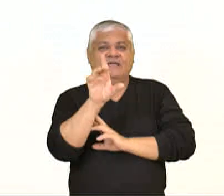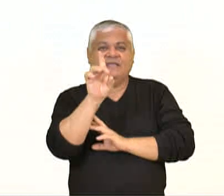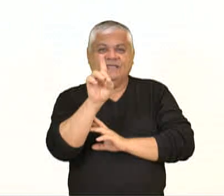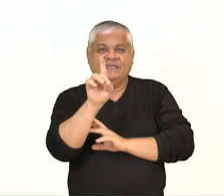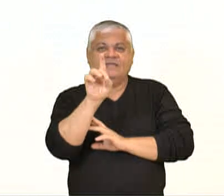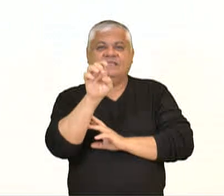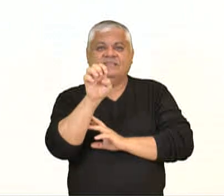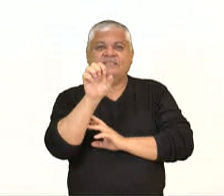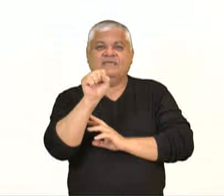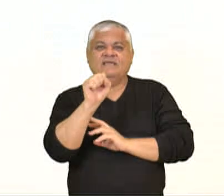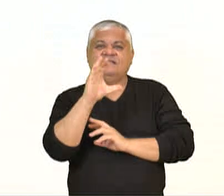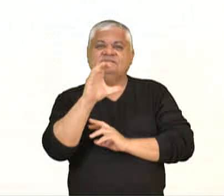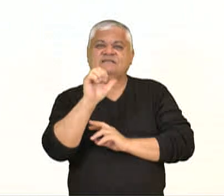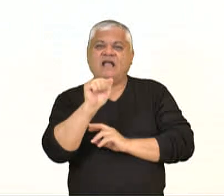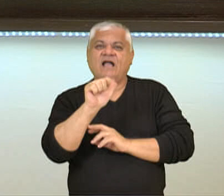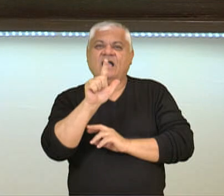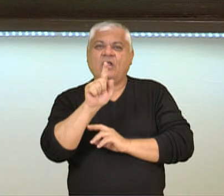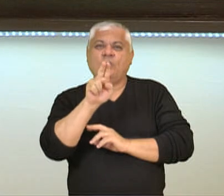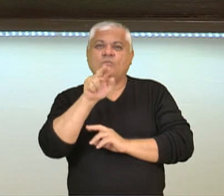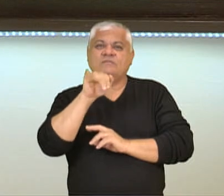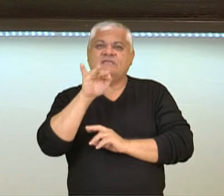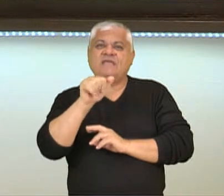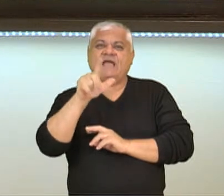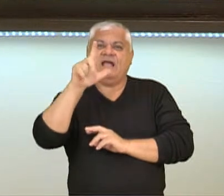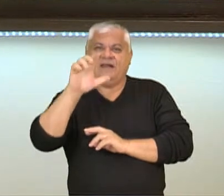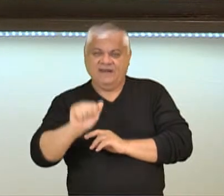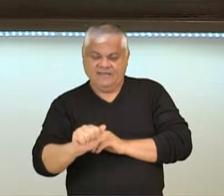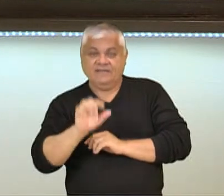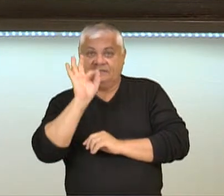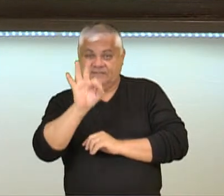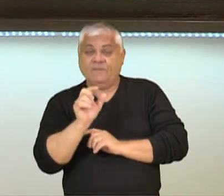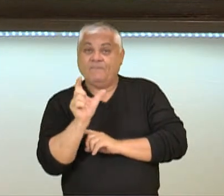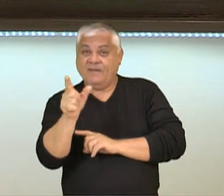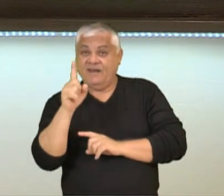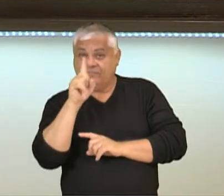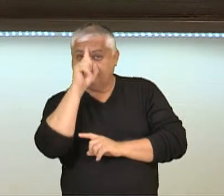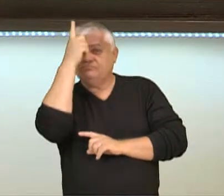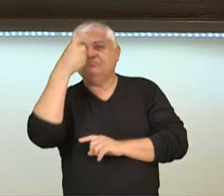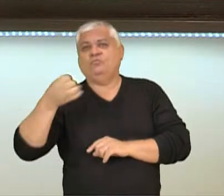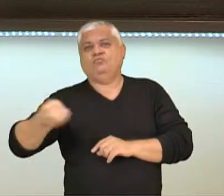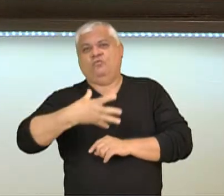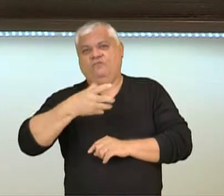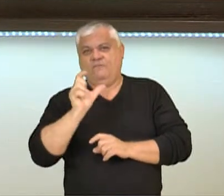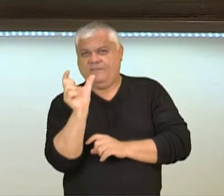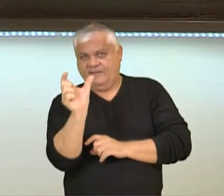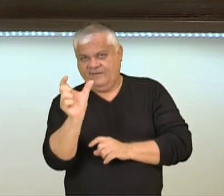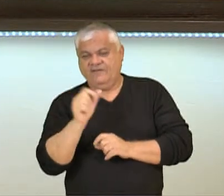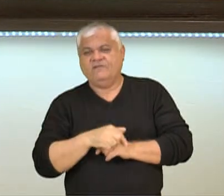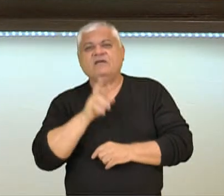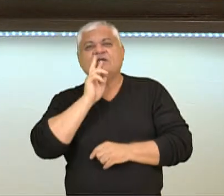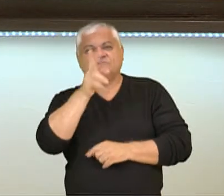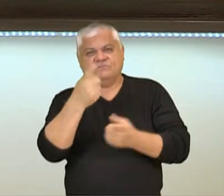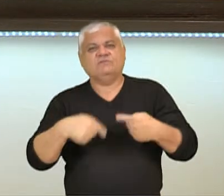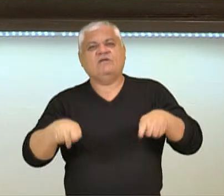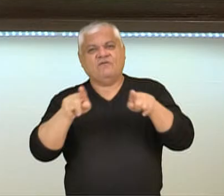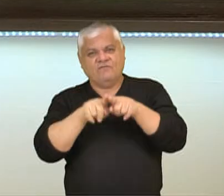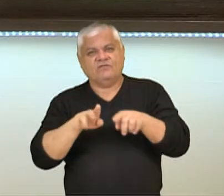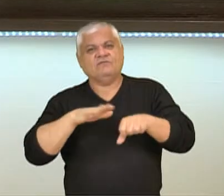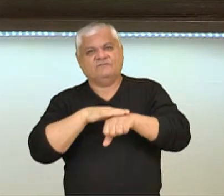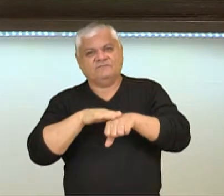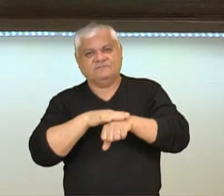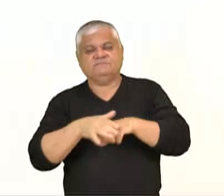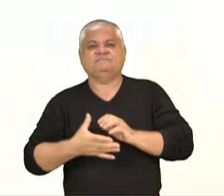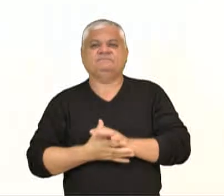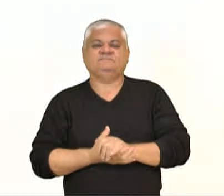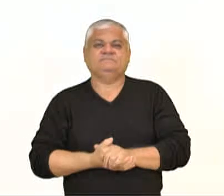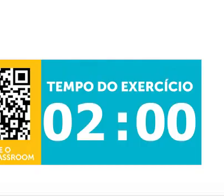expressão descaluniá-la. Lembrando que neologismo é uma palavra inventada, é um novo vocábulo. Respondam aí, eu já volto comentando com